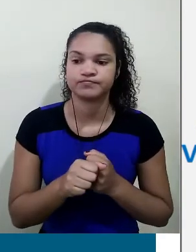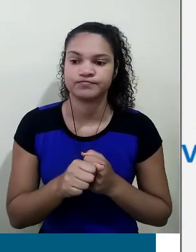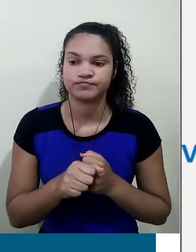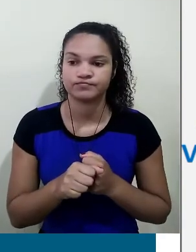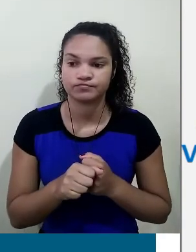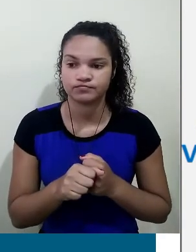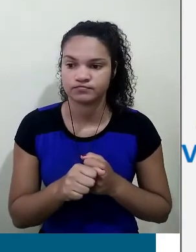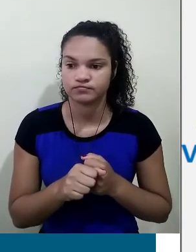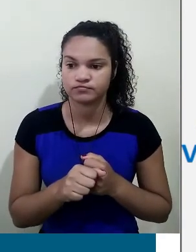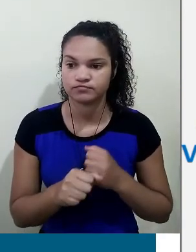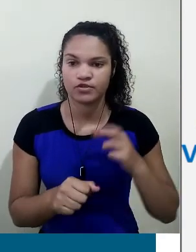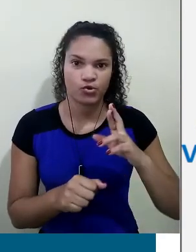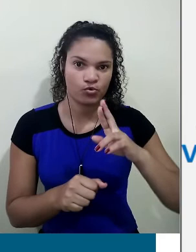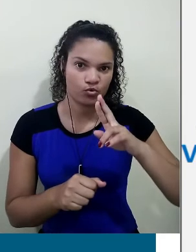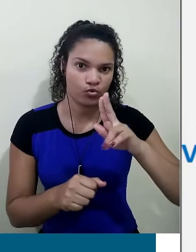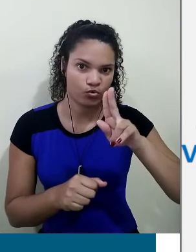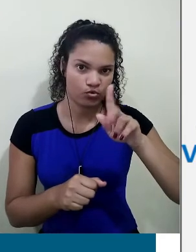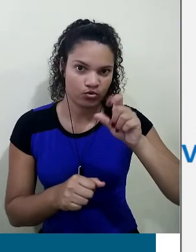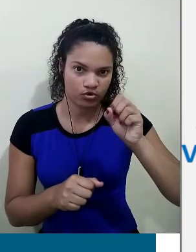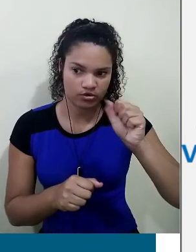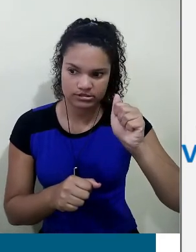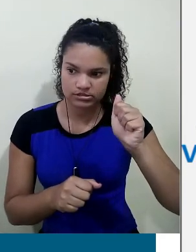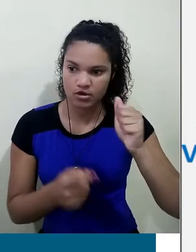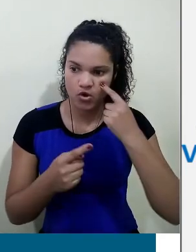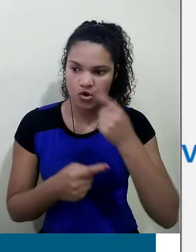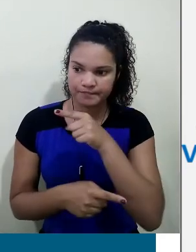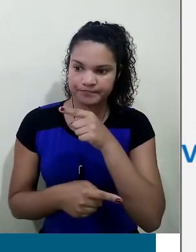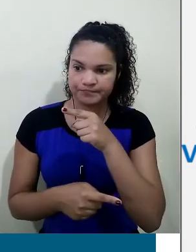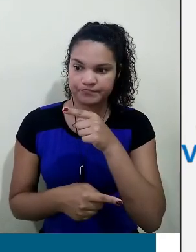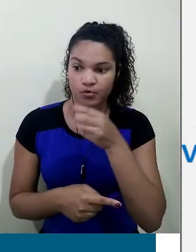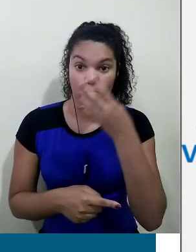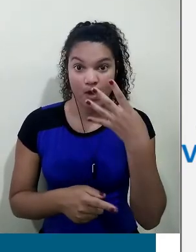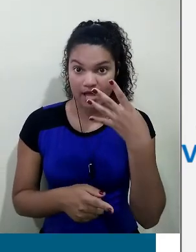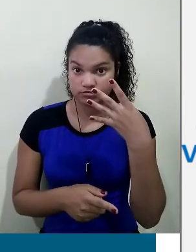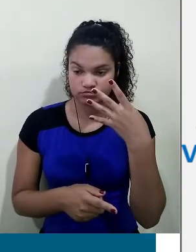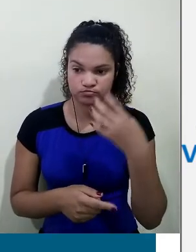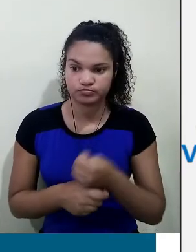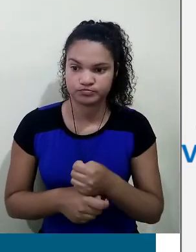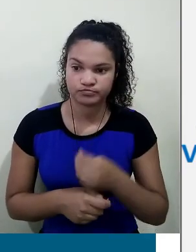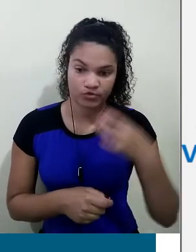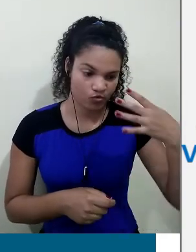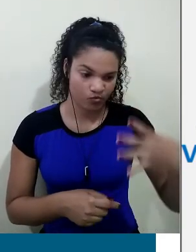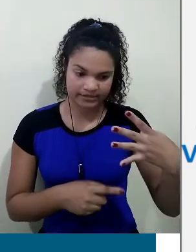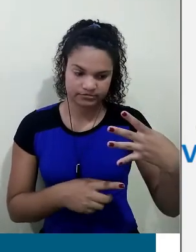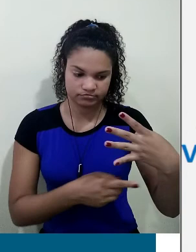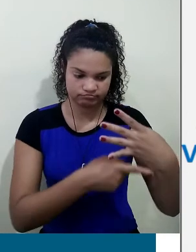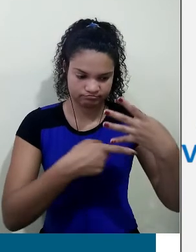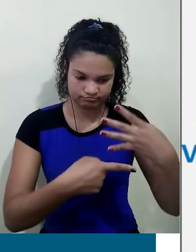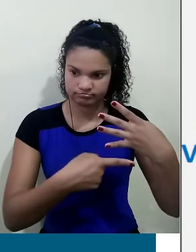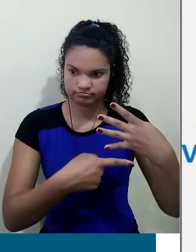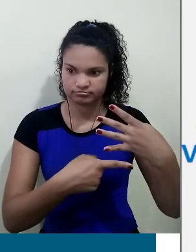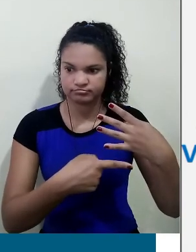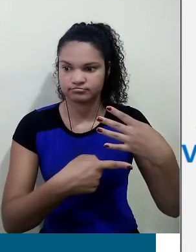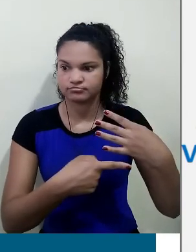rugosas, que são esses 4 casos, então 4 casos em 16 possíveis. Reparem que